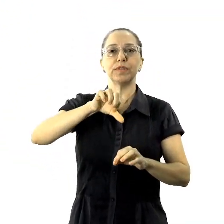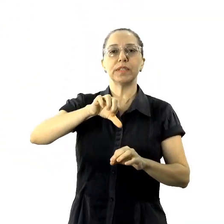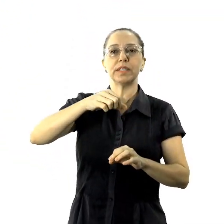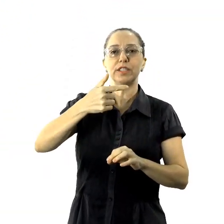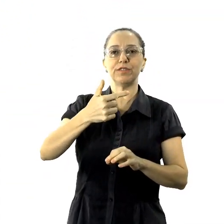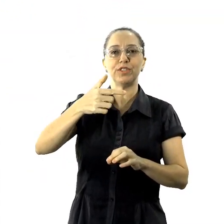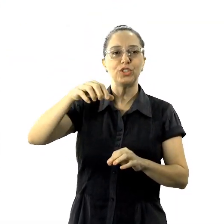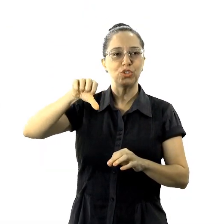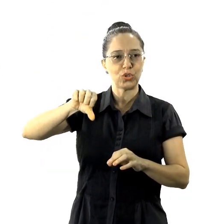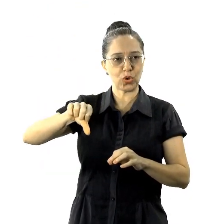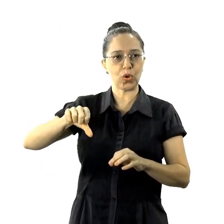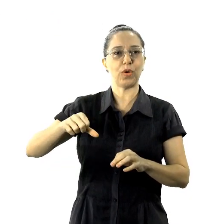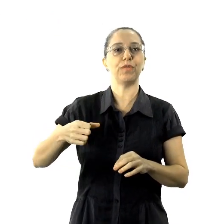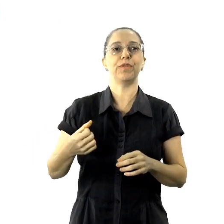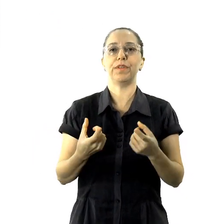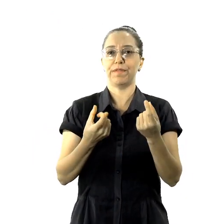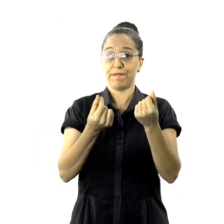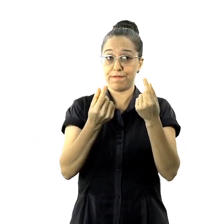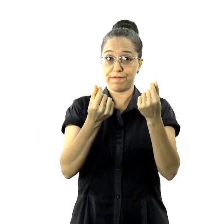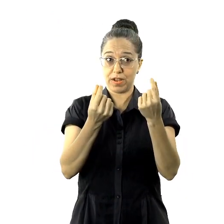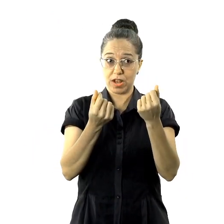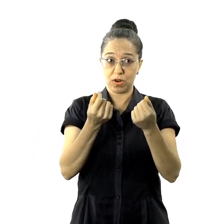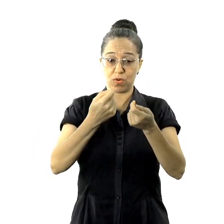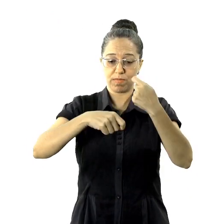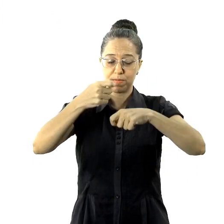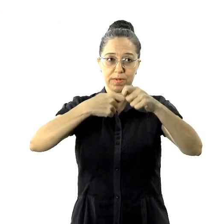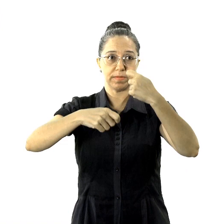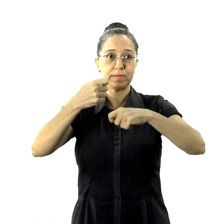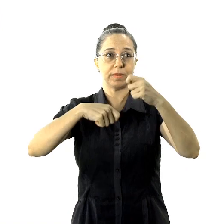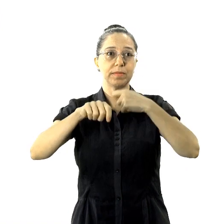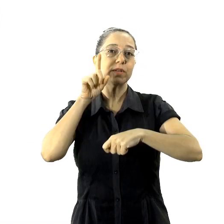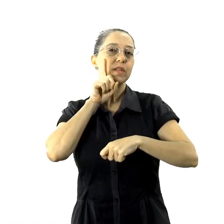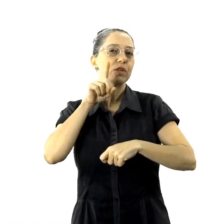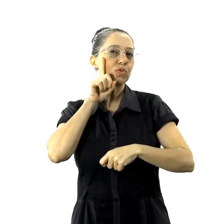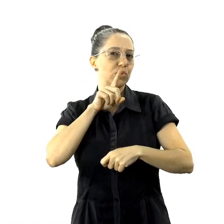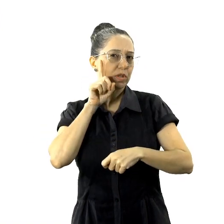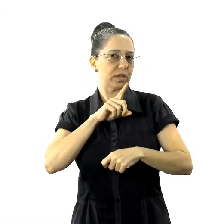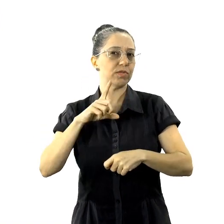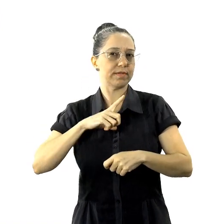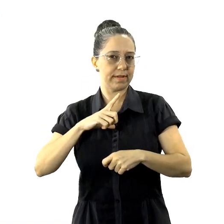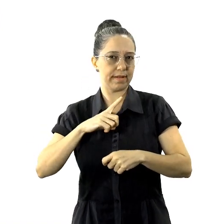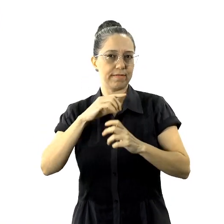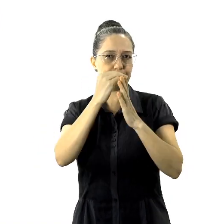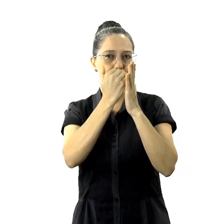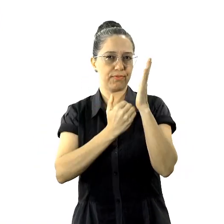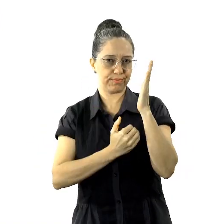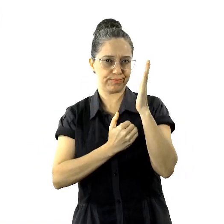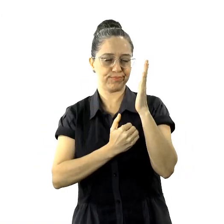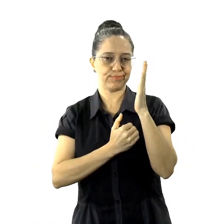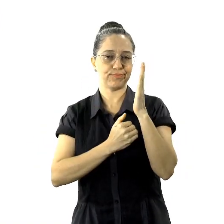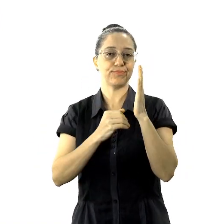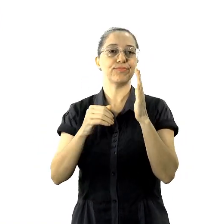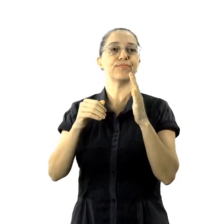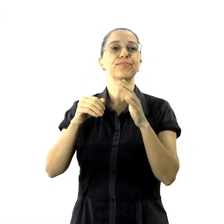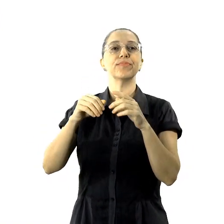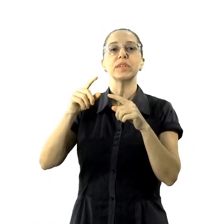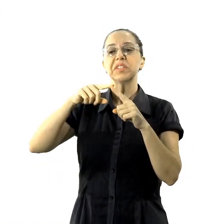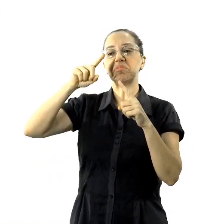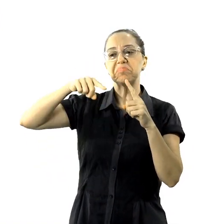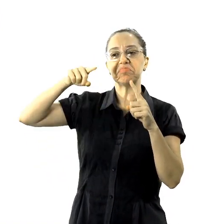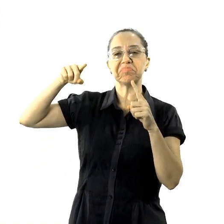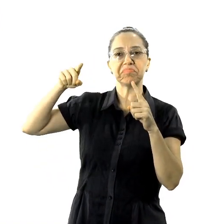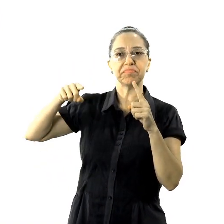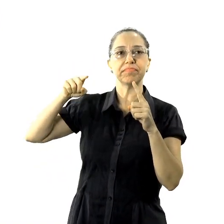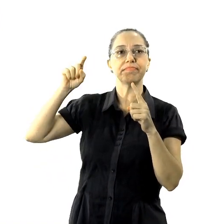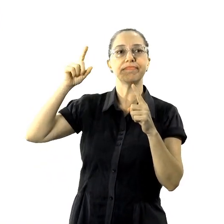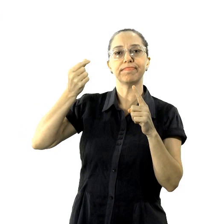trouxe para vocês algumas imagens, uma imagem de um jornal da época falando sobre a quebra da Bolsa de Nova York, a quebra da Bolsa de Valores. Uma